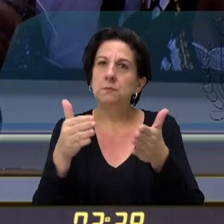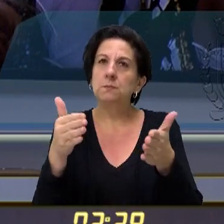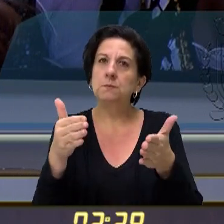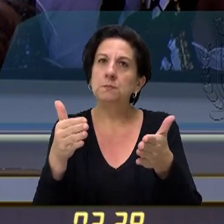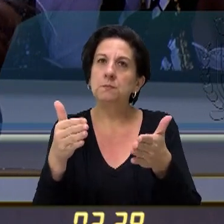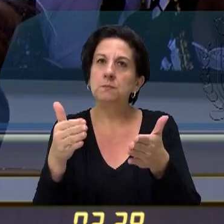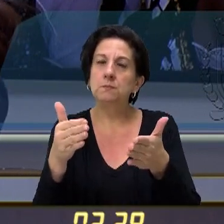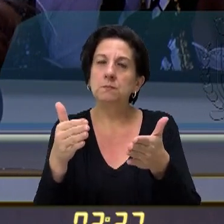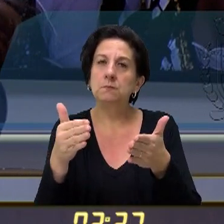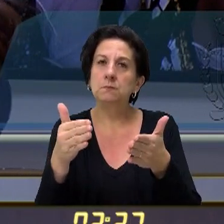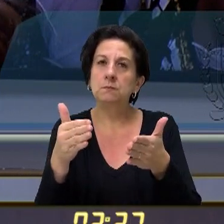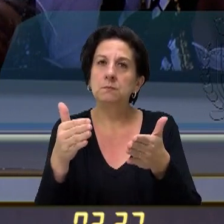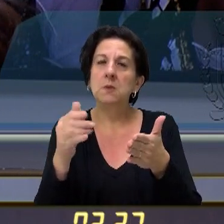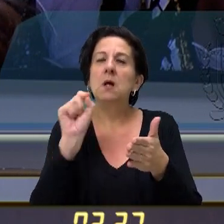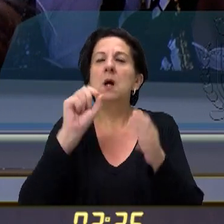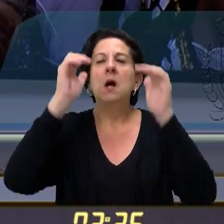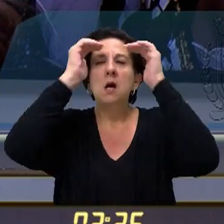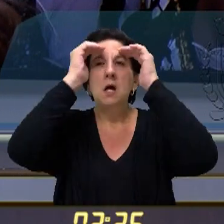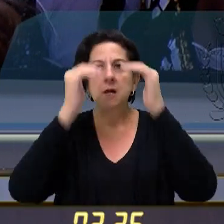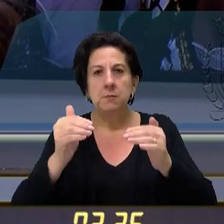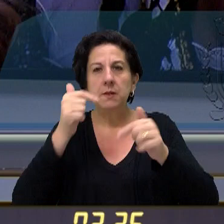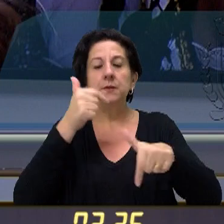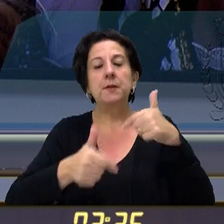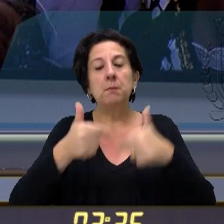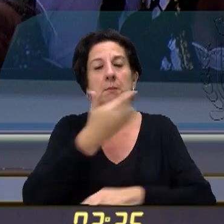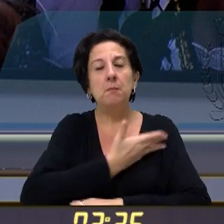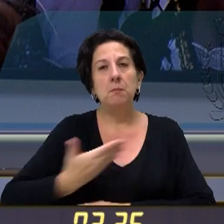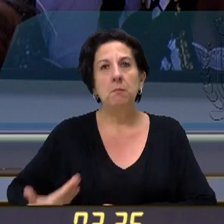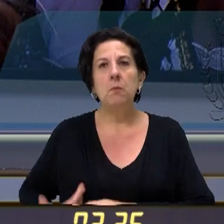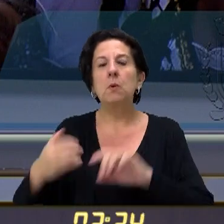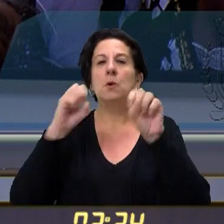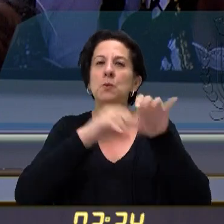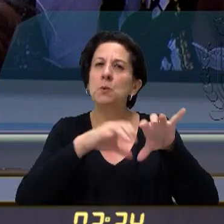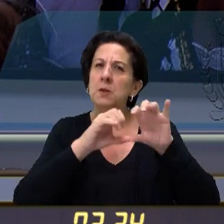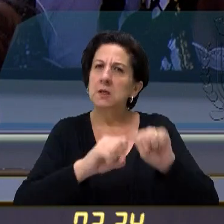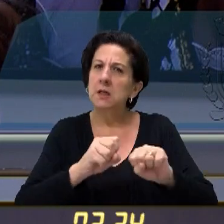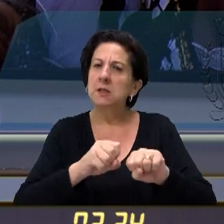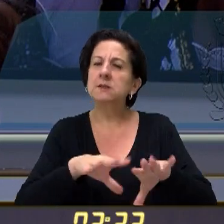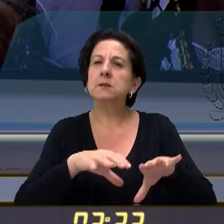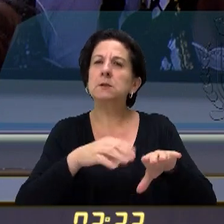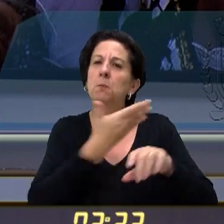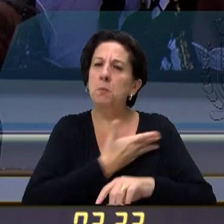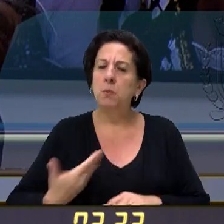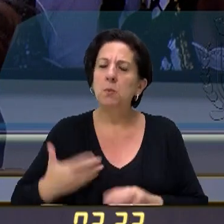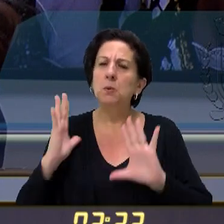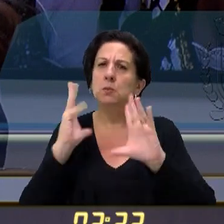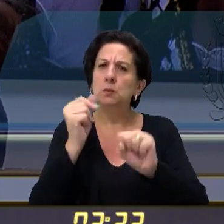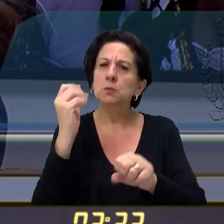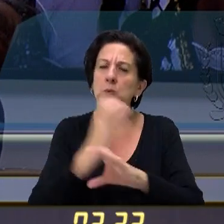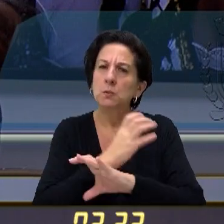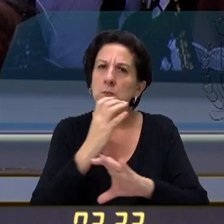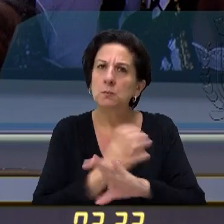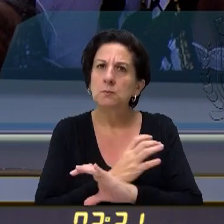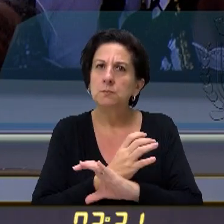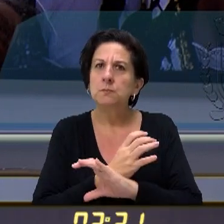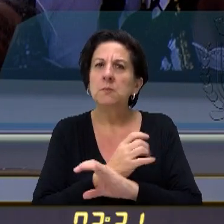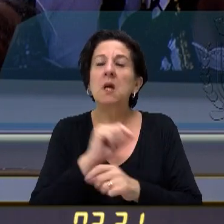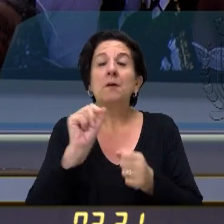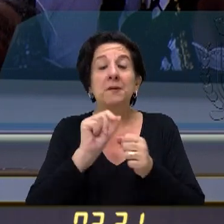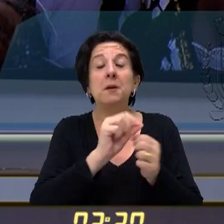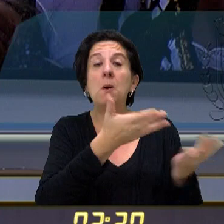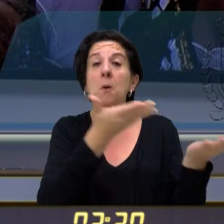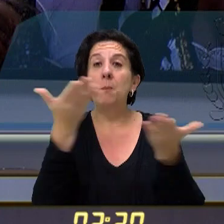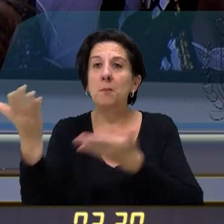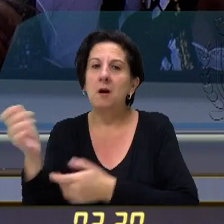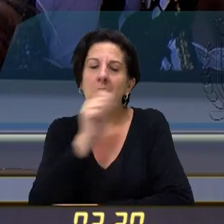e do respeito ao serviço público, à educação pública como um todo. Nós há pouco fizemos aqui uma sessão de